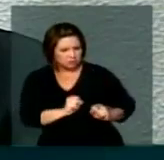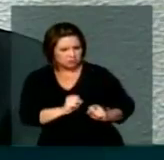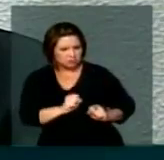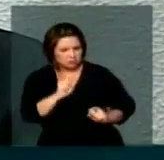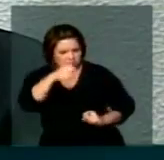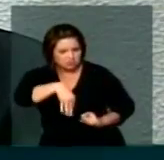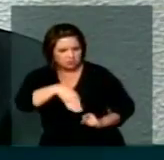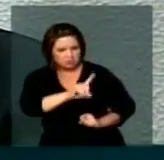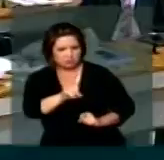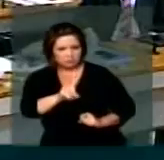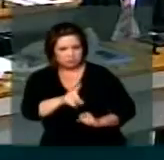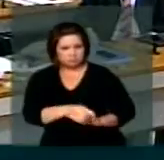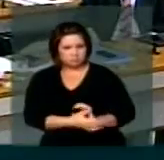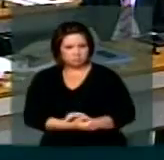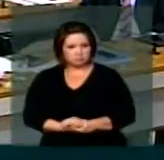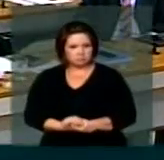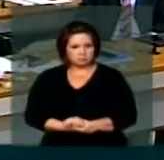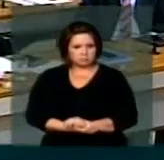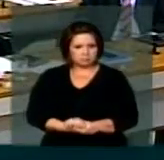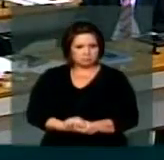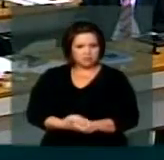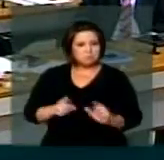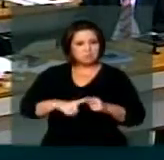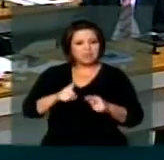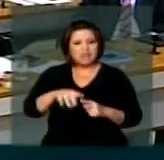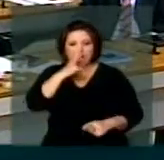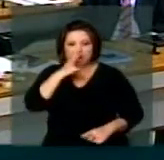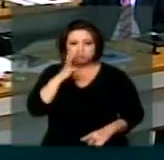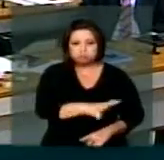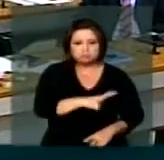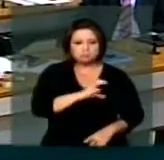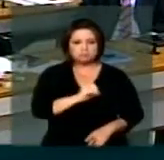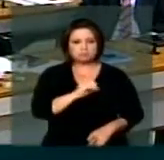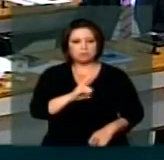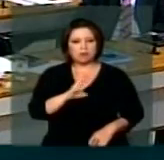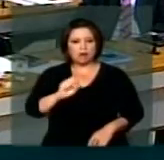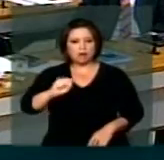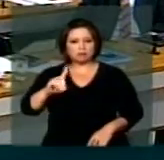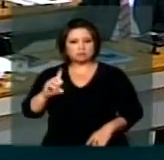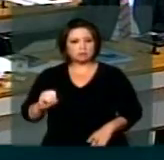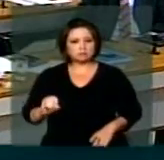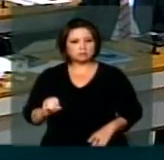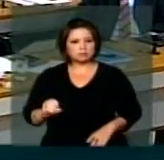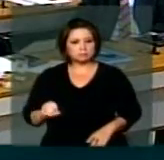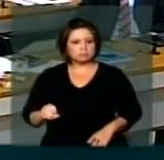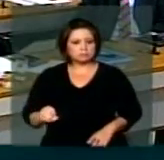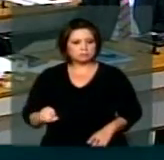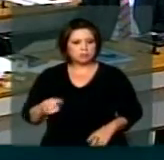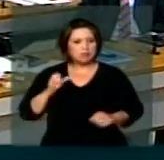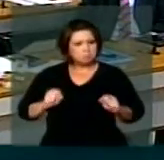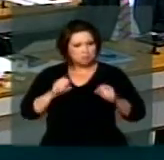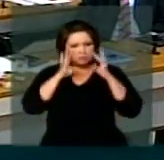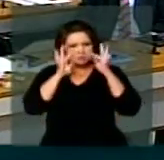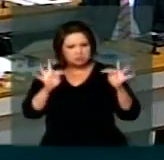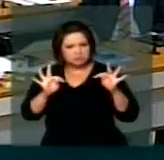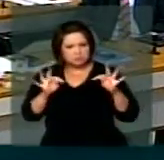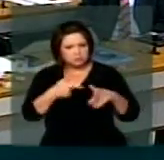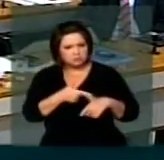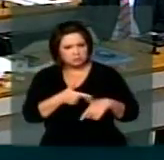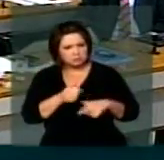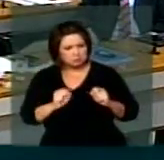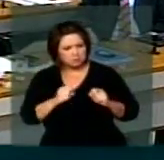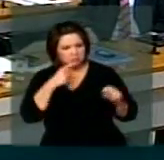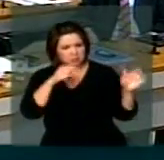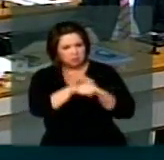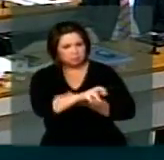Me responda assim, sim, pelo fato de ele estar aqui como acusado? Não. Eu preciso saber. Se ele está com testemunha, é evidente que o